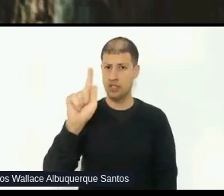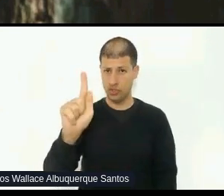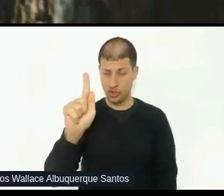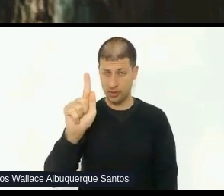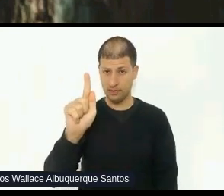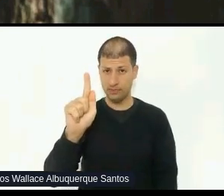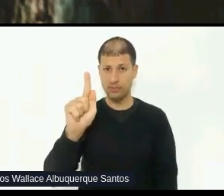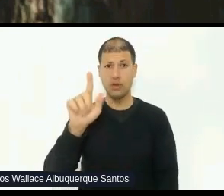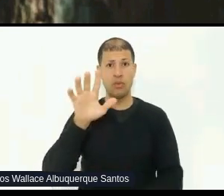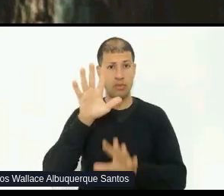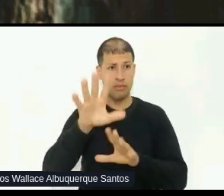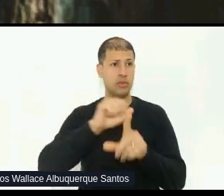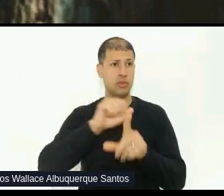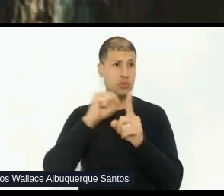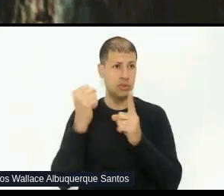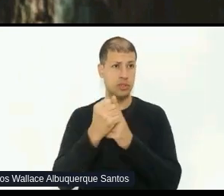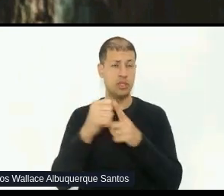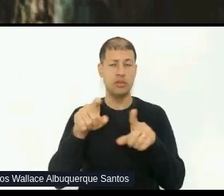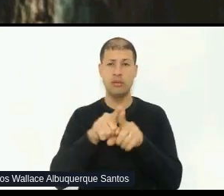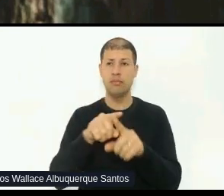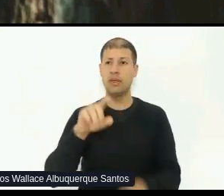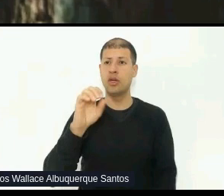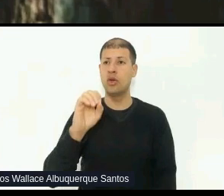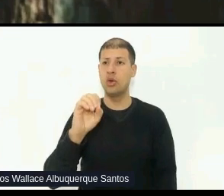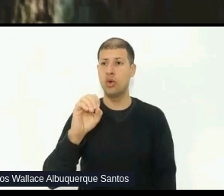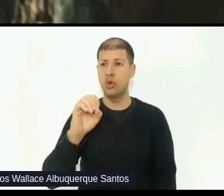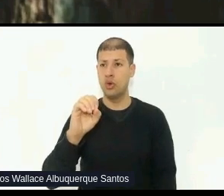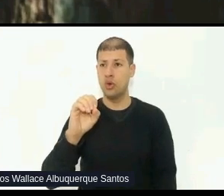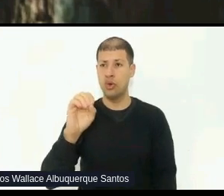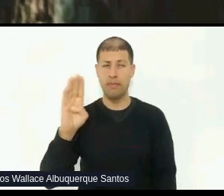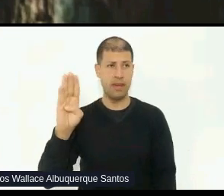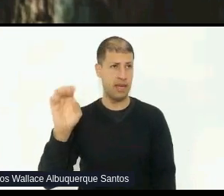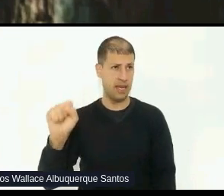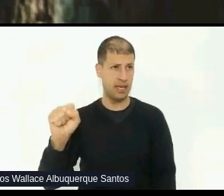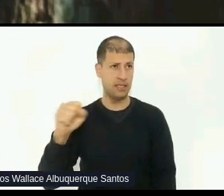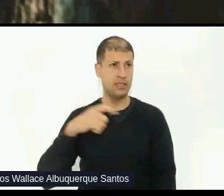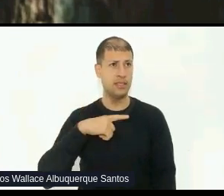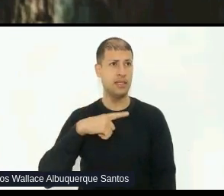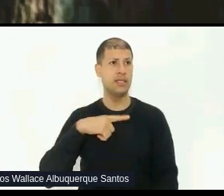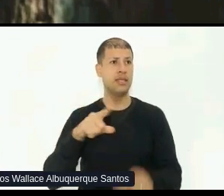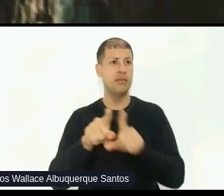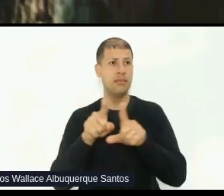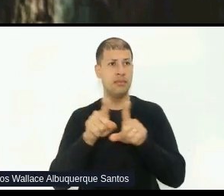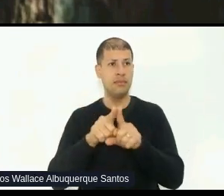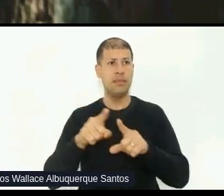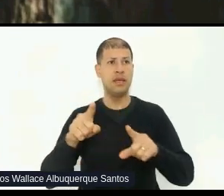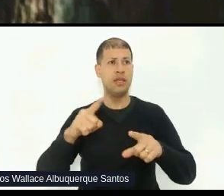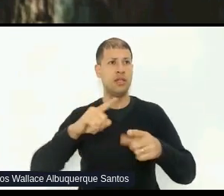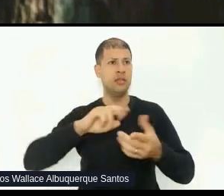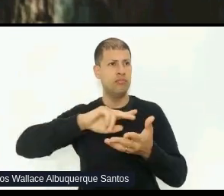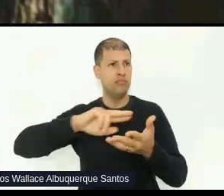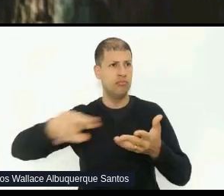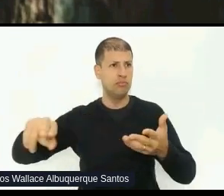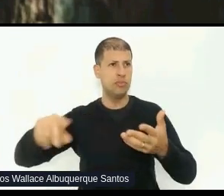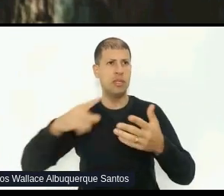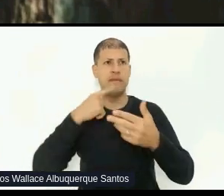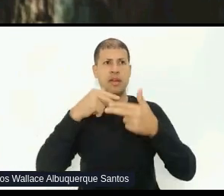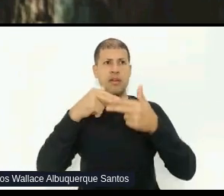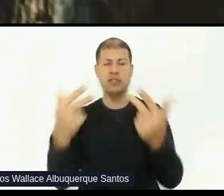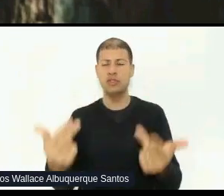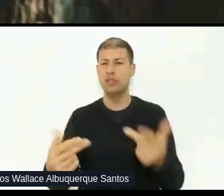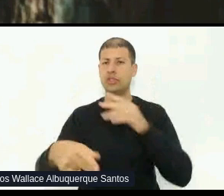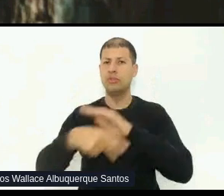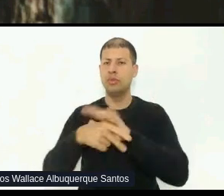ao impacto social e aos ODS, e as questões, consequentemente, de diversidade, de inclusão, de acessibilidade, são empresas que